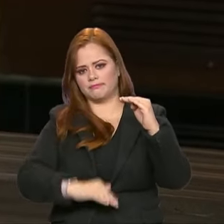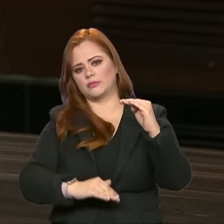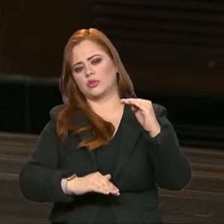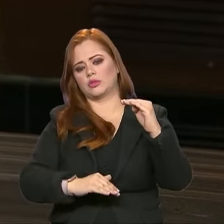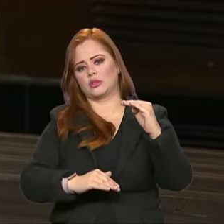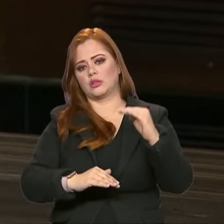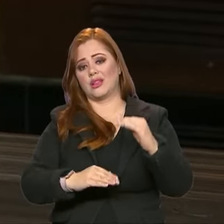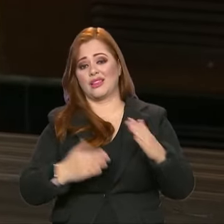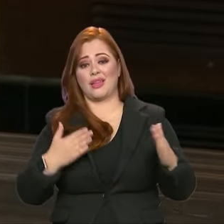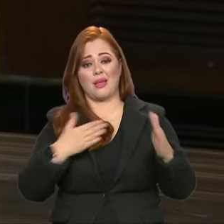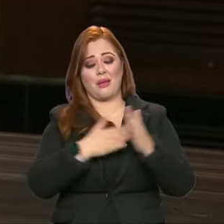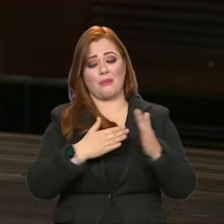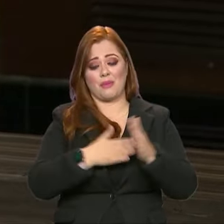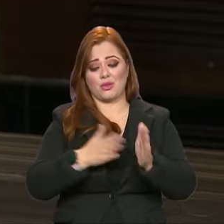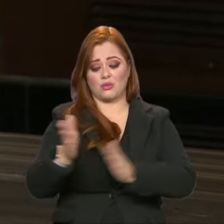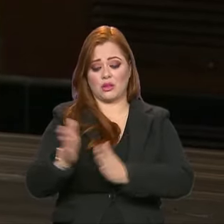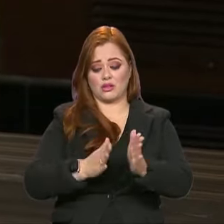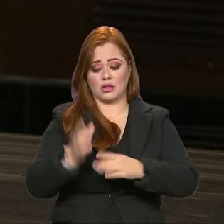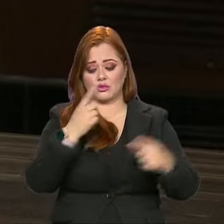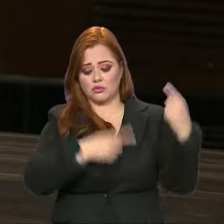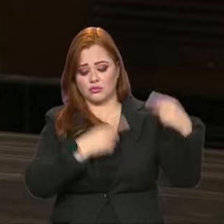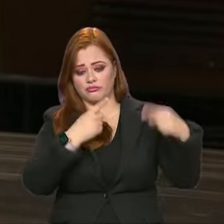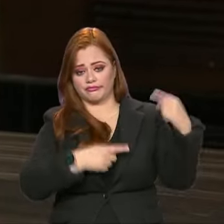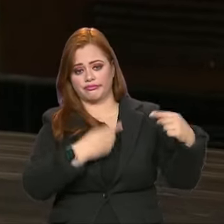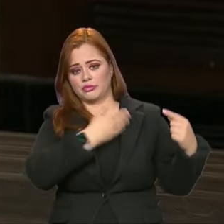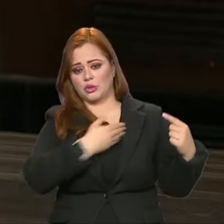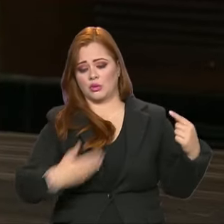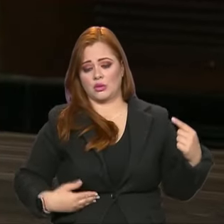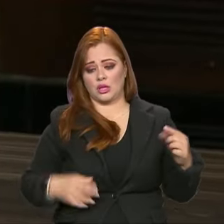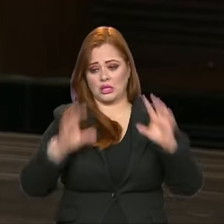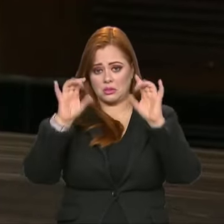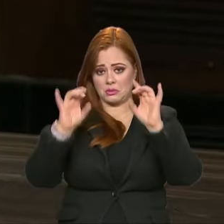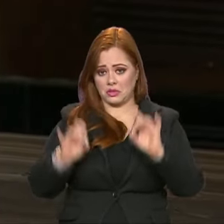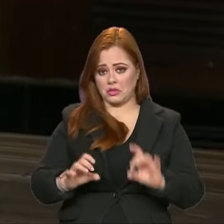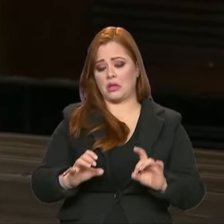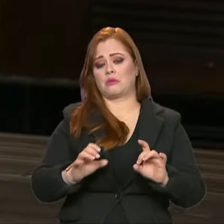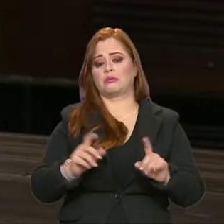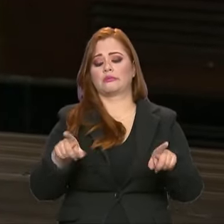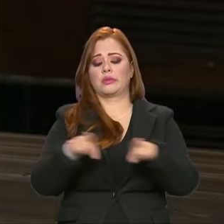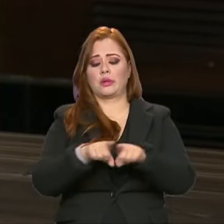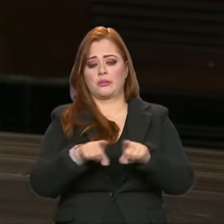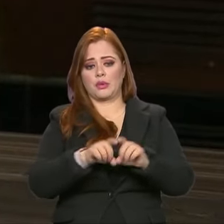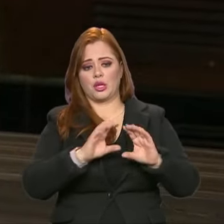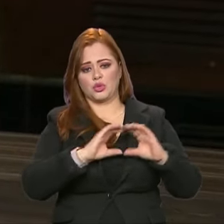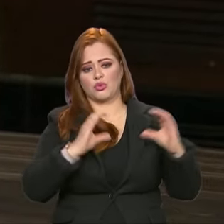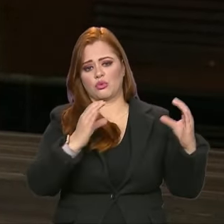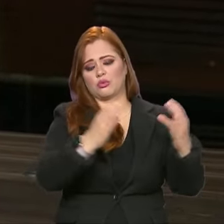acesso de políticas públicas, em especial às comunidades mais isoladas.